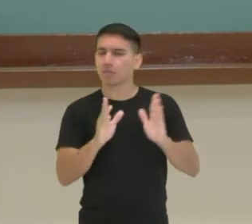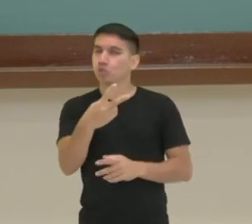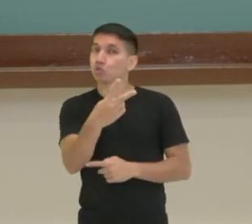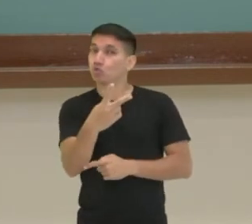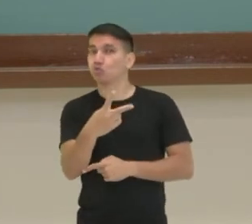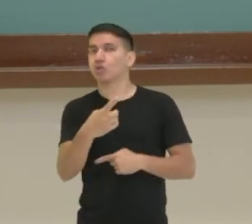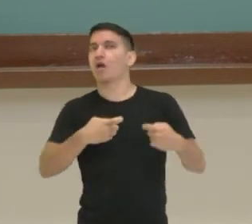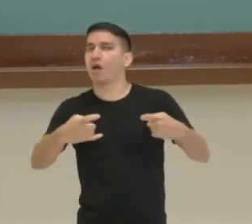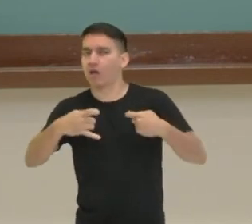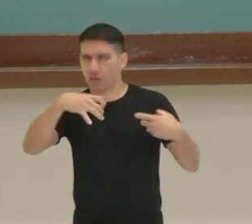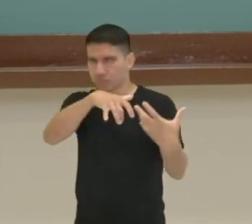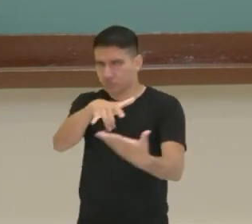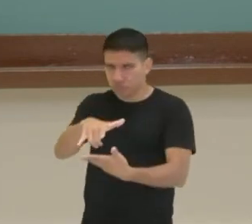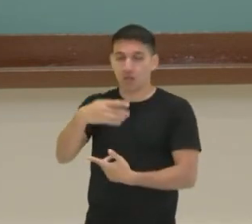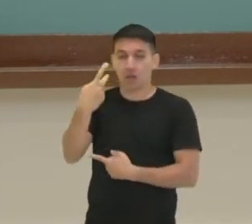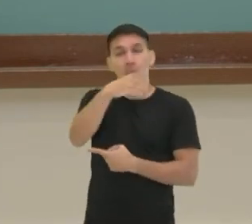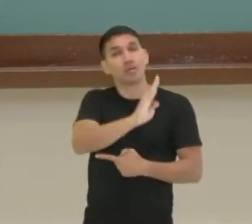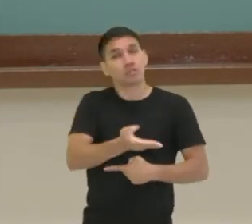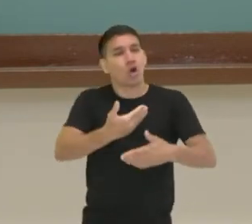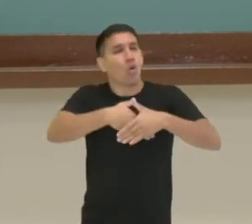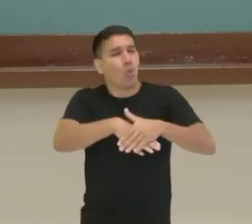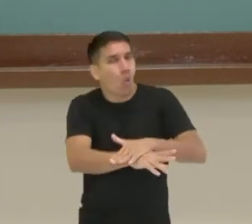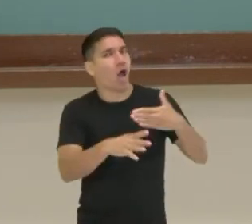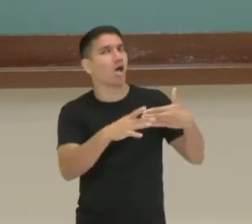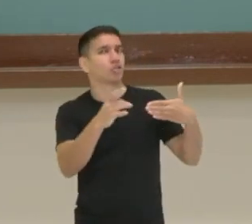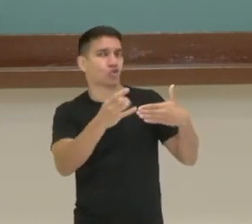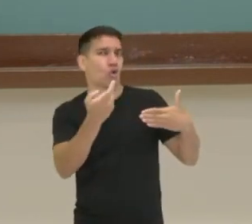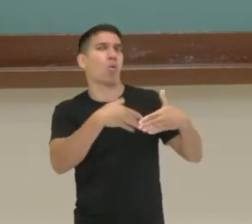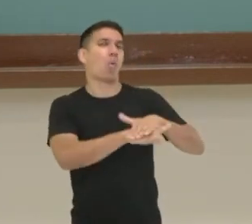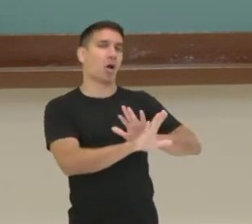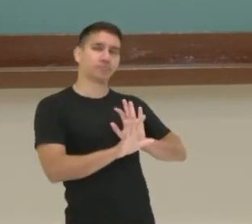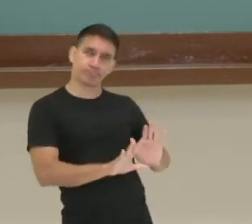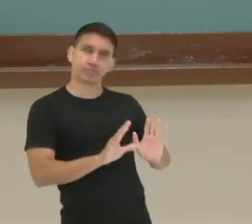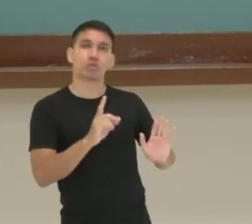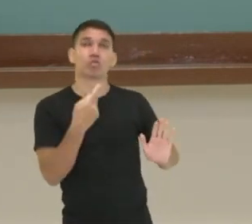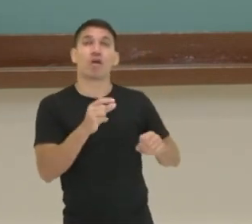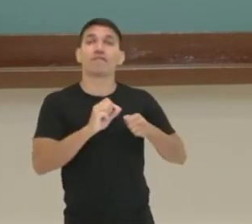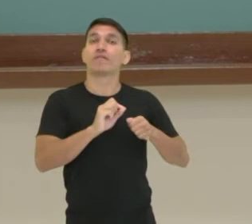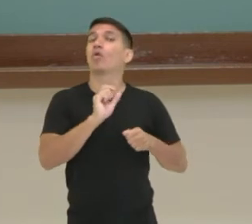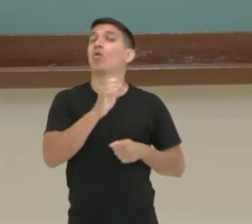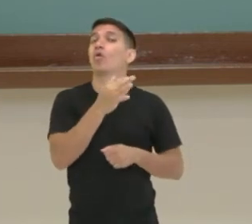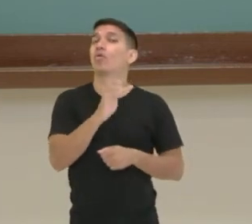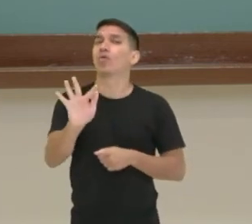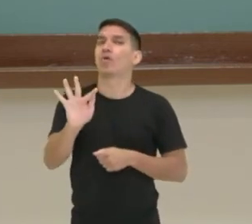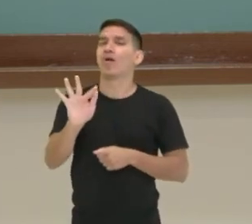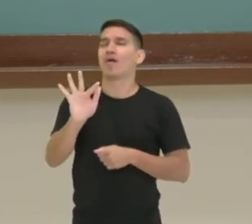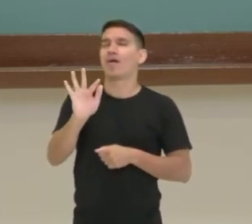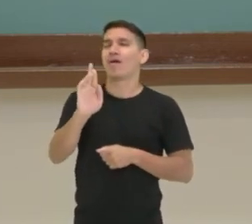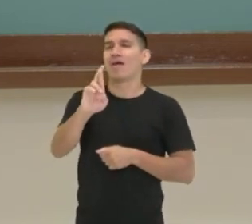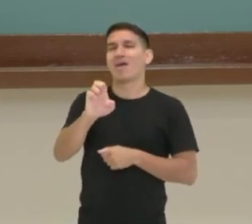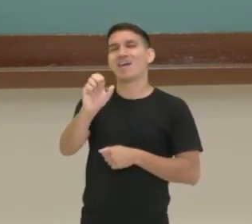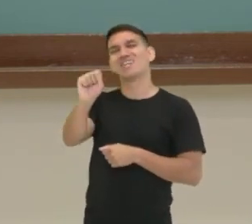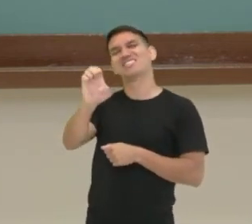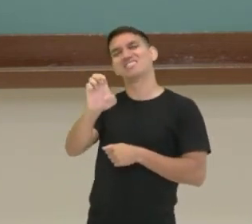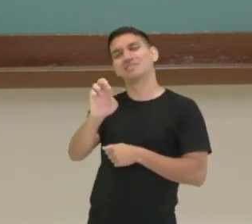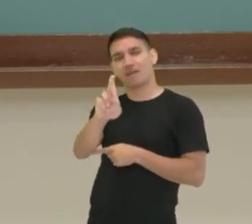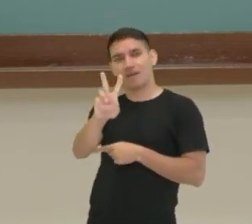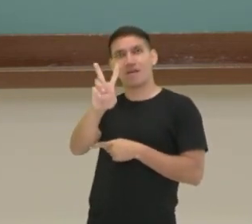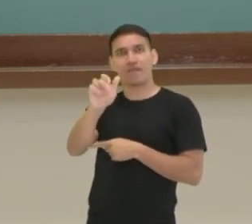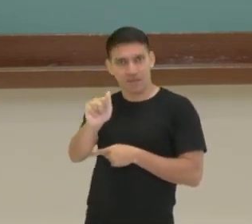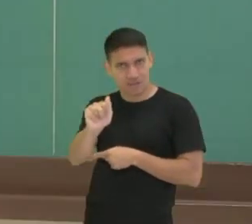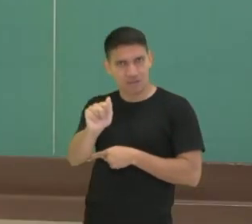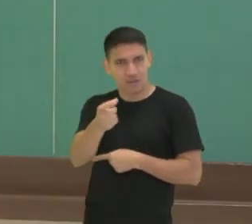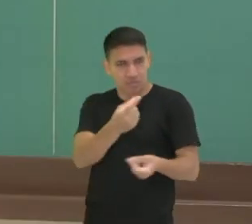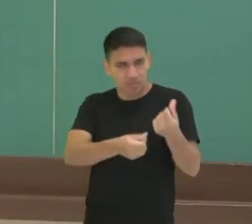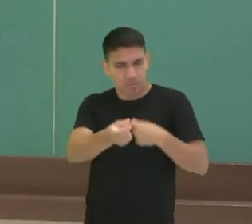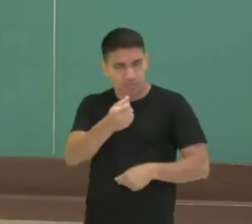acumulado uma grande quantidade de dólares que estavam reservados. Isso aí a gente chama de reserva cambial. Simplesmente, no começo